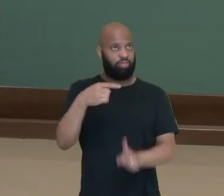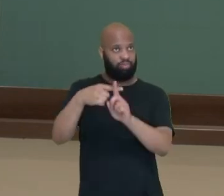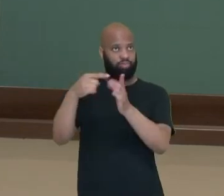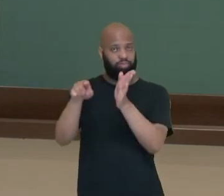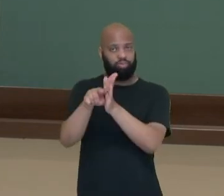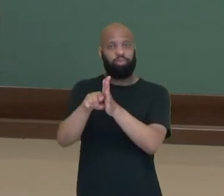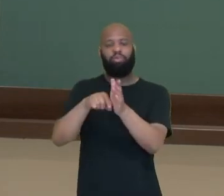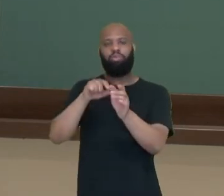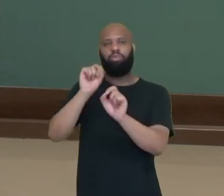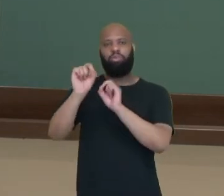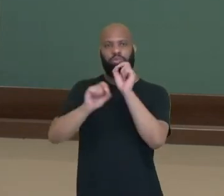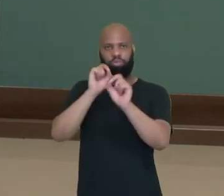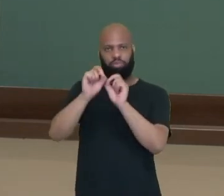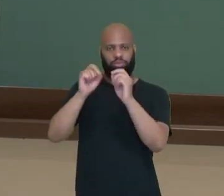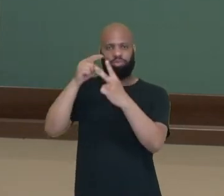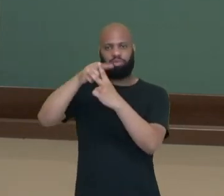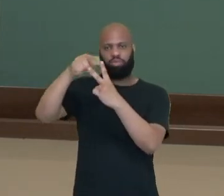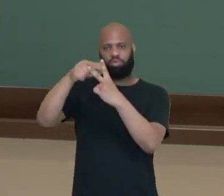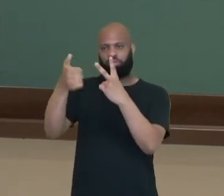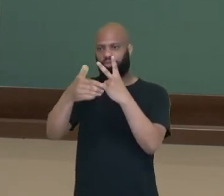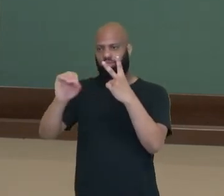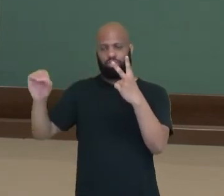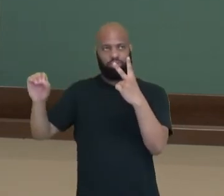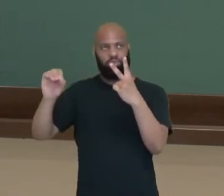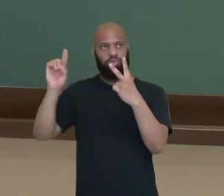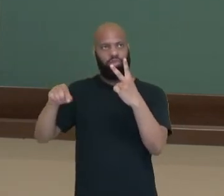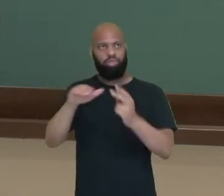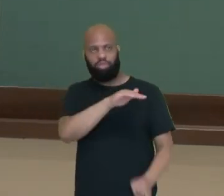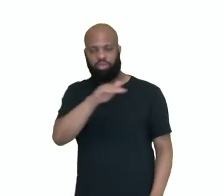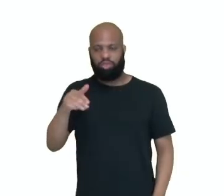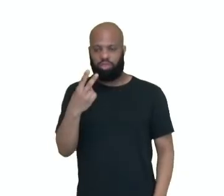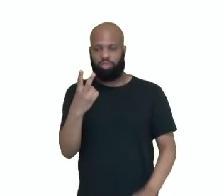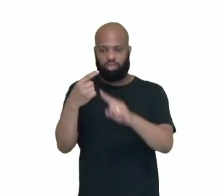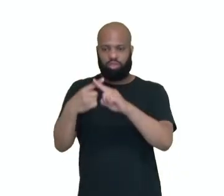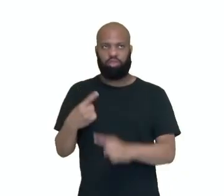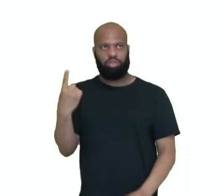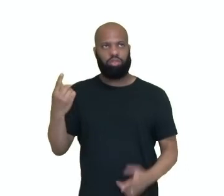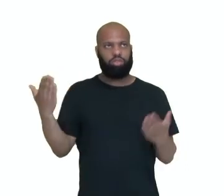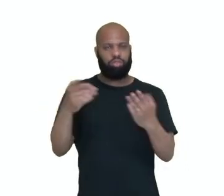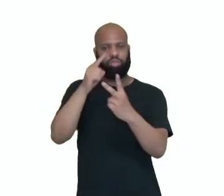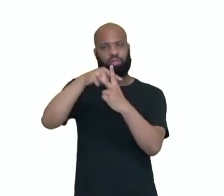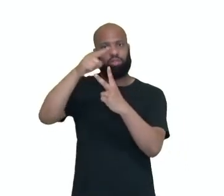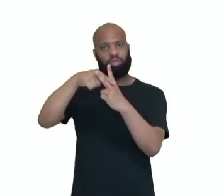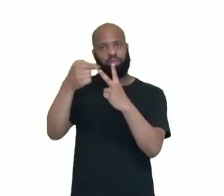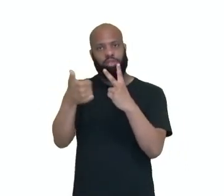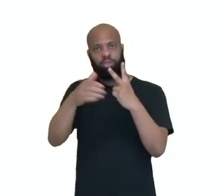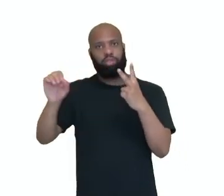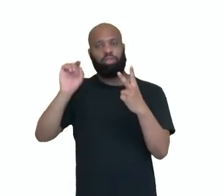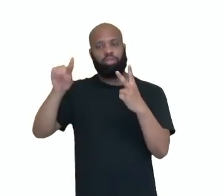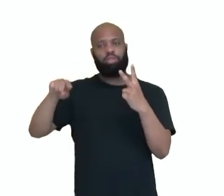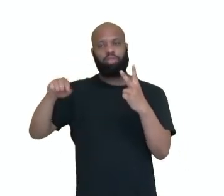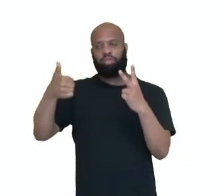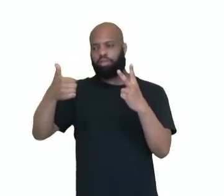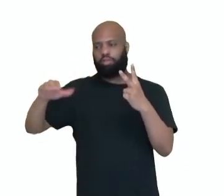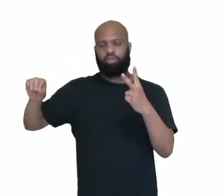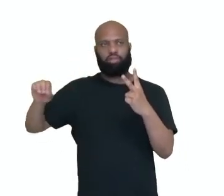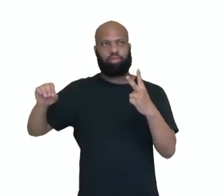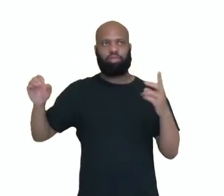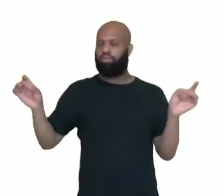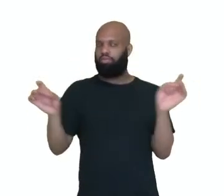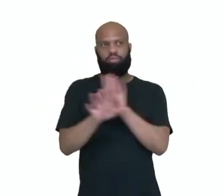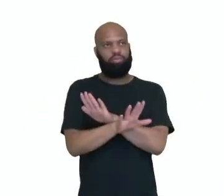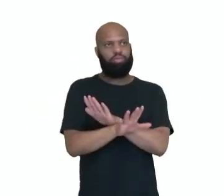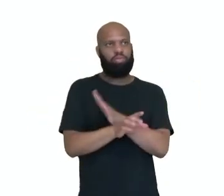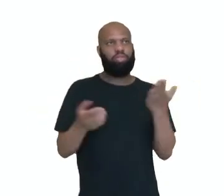Raiz do delta, que deu 100, dividido por 2 vezes 1. Raiz quadrada de 100 é 10. Acabou a